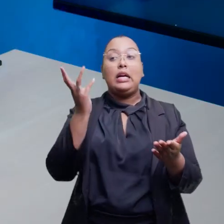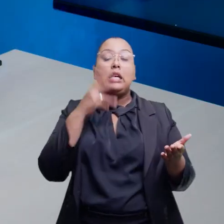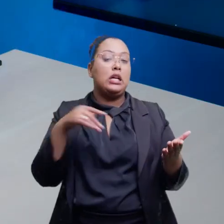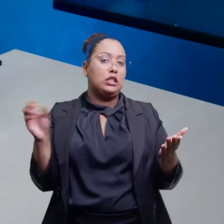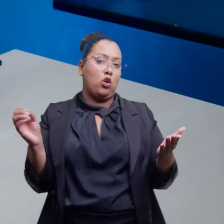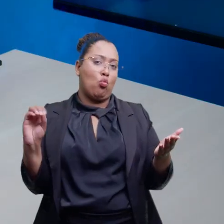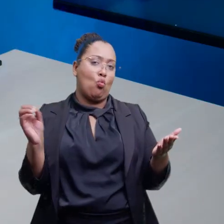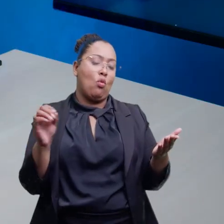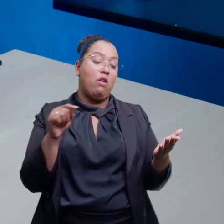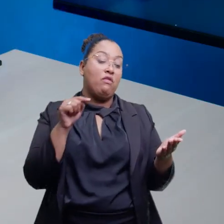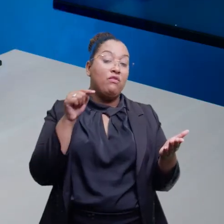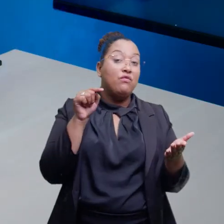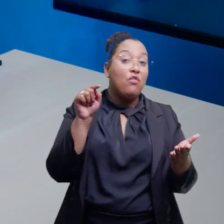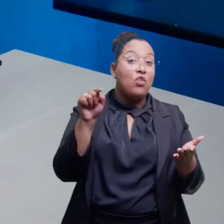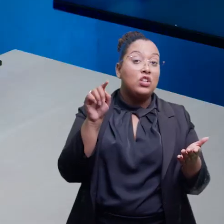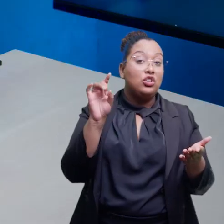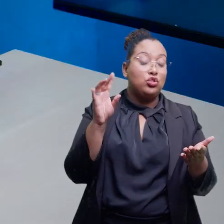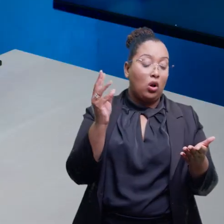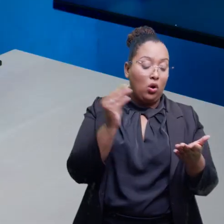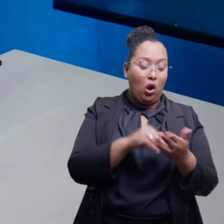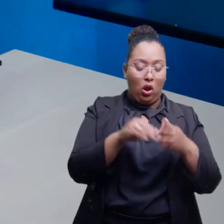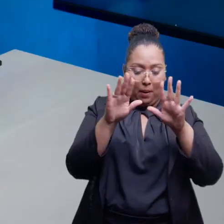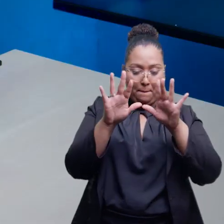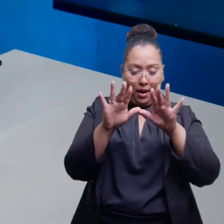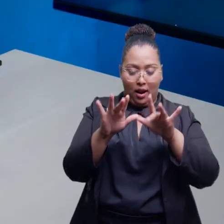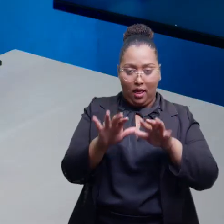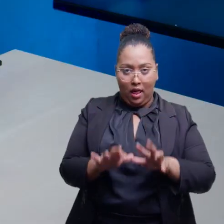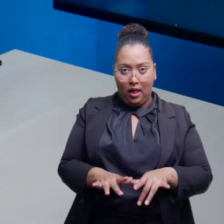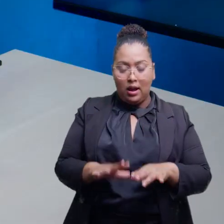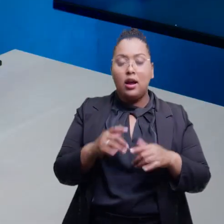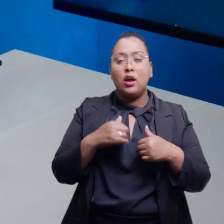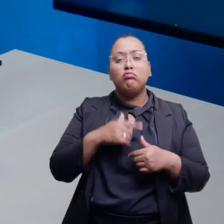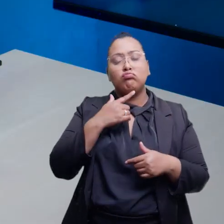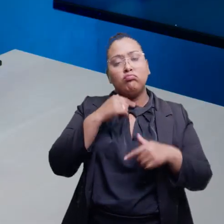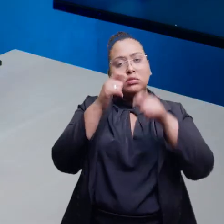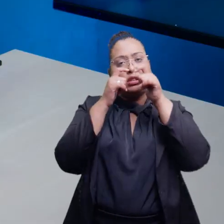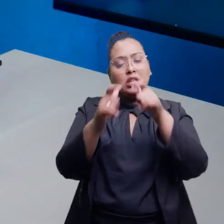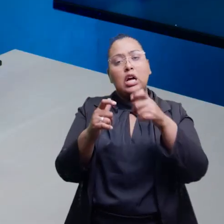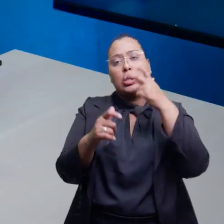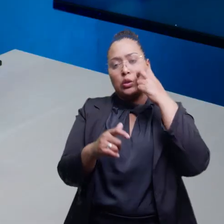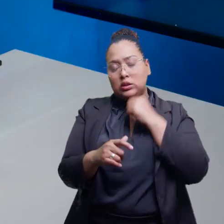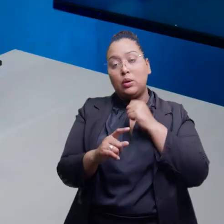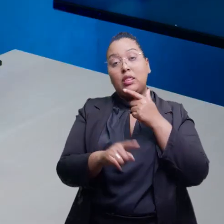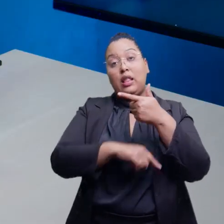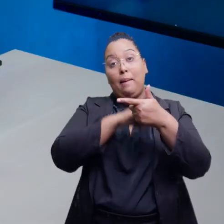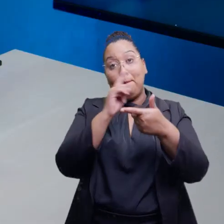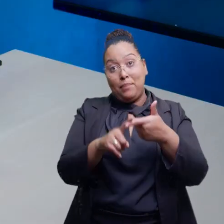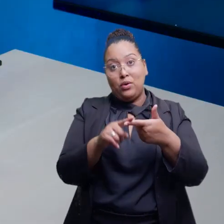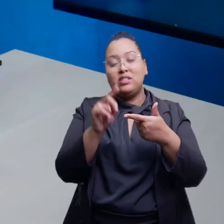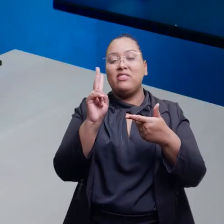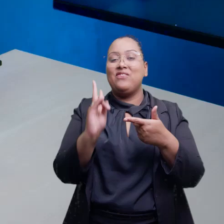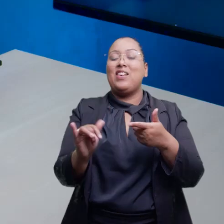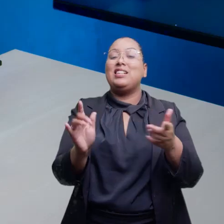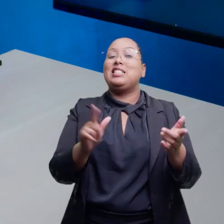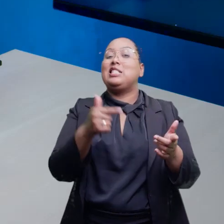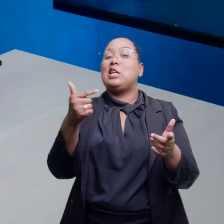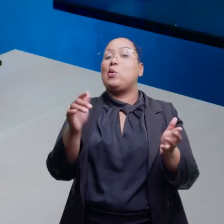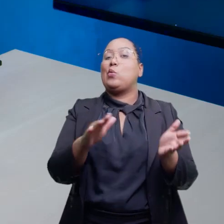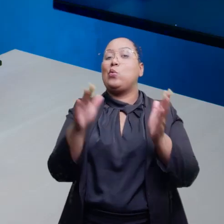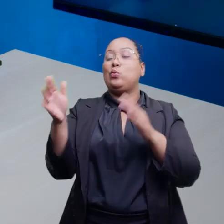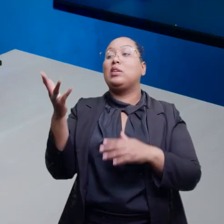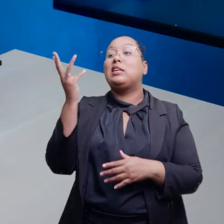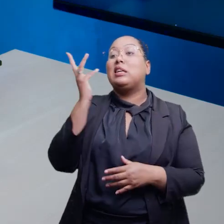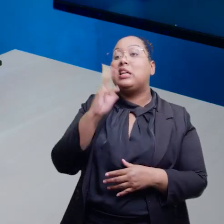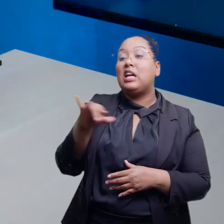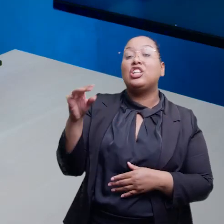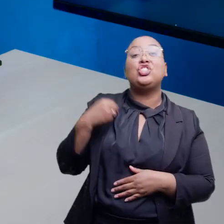a criança, né, que você se habilita ao cadastro para você, quando você tem interesse na adoção, e depois tem o procedimento de adoção, que é um segundo